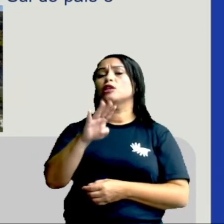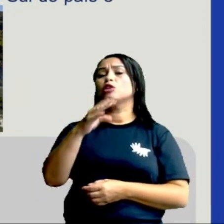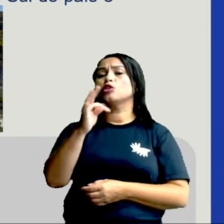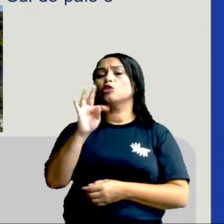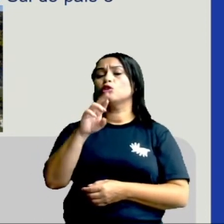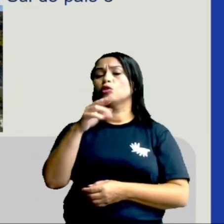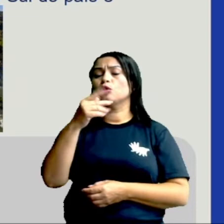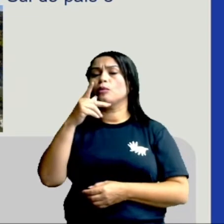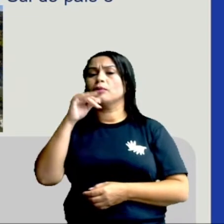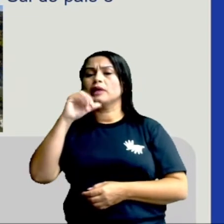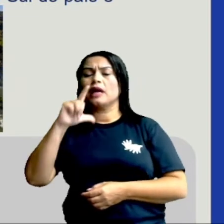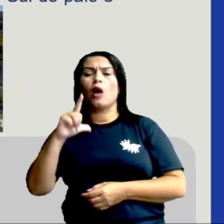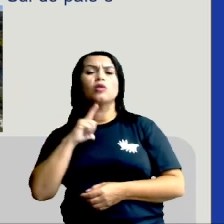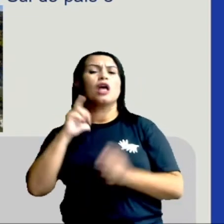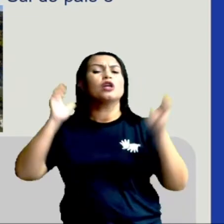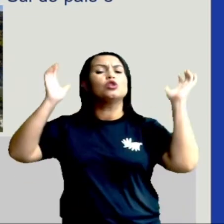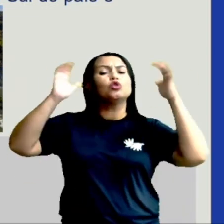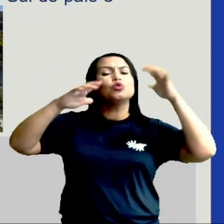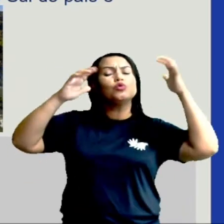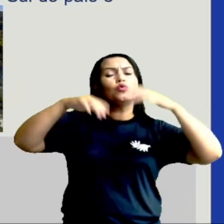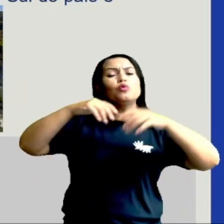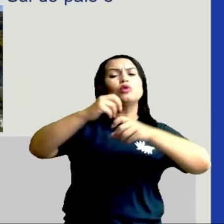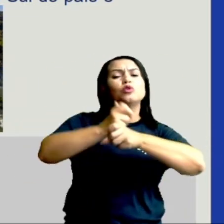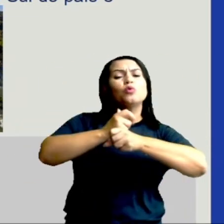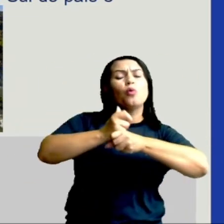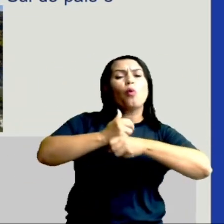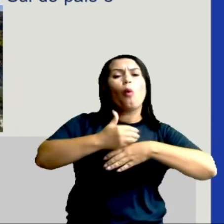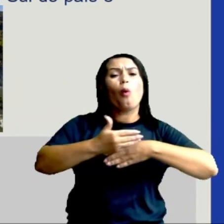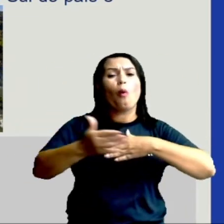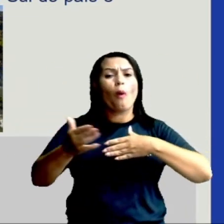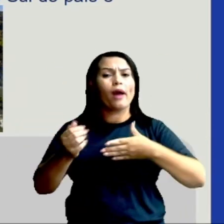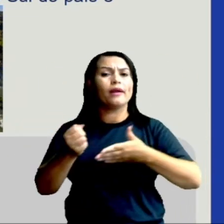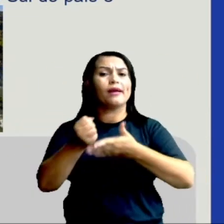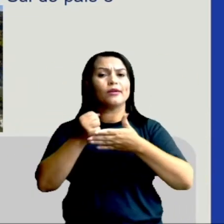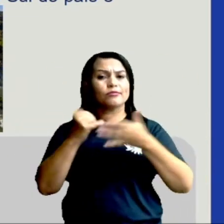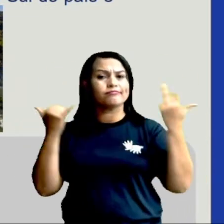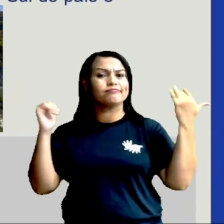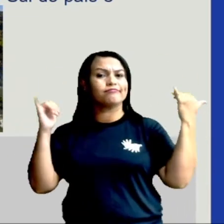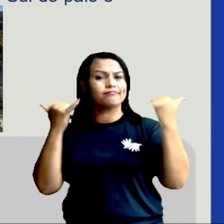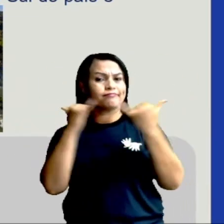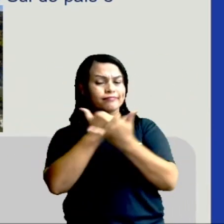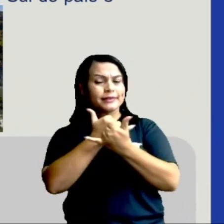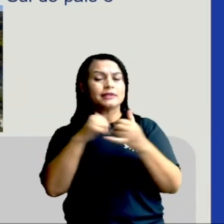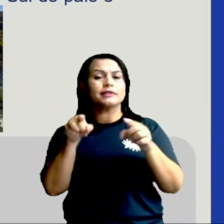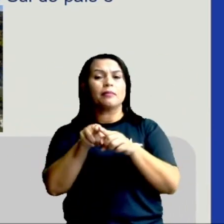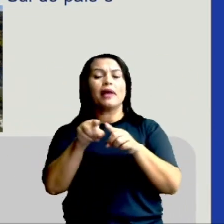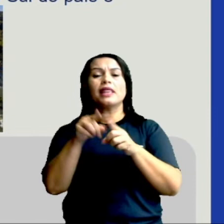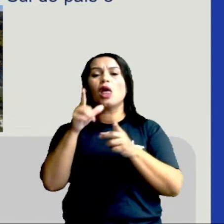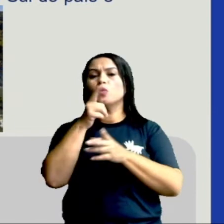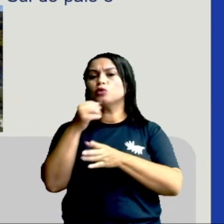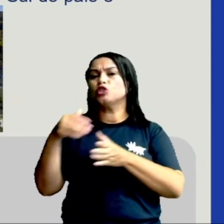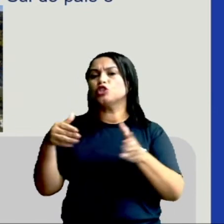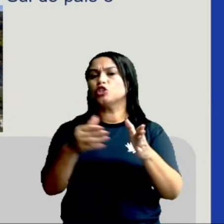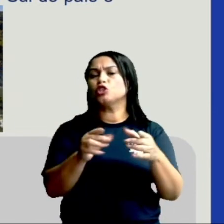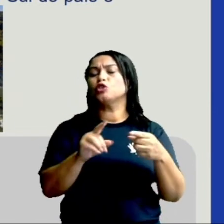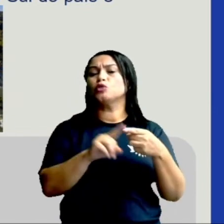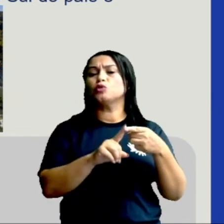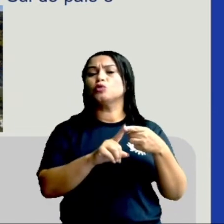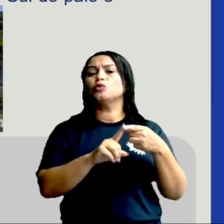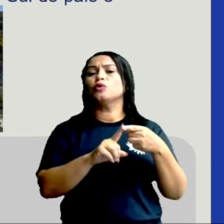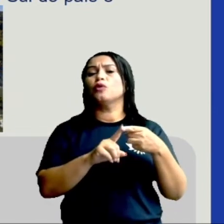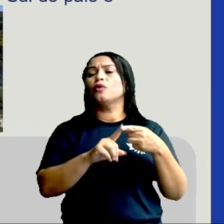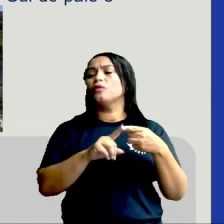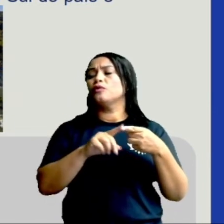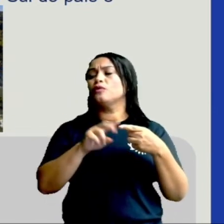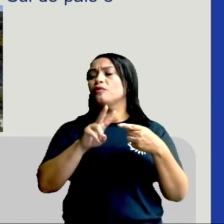ao longo do ano, que favorece o potencial elétrico da localidade. Os rios de destaque são o Rio